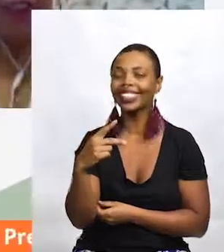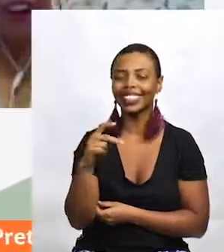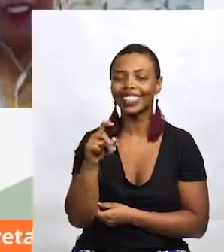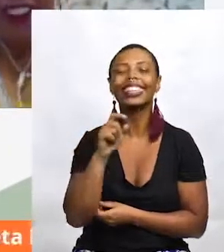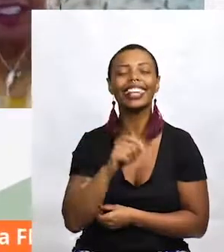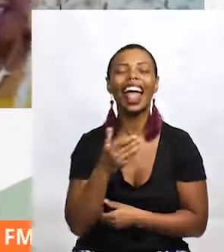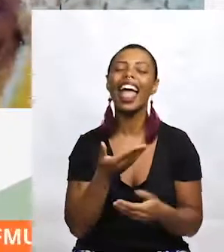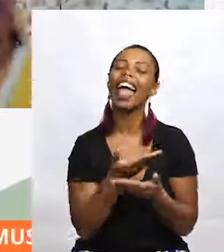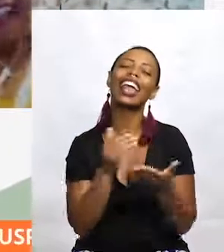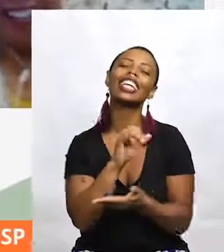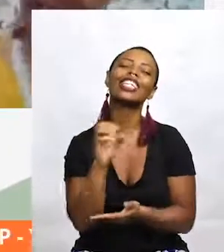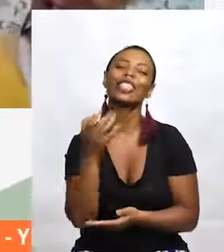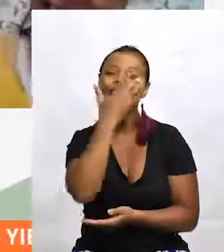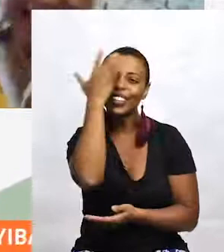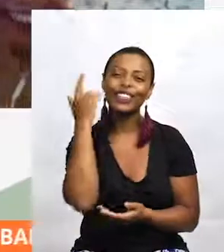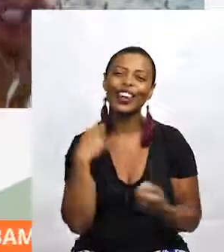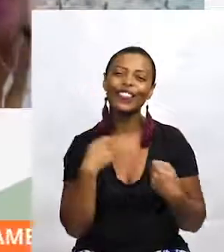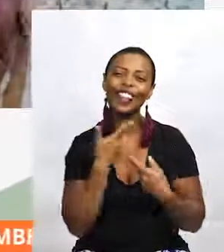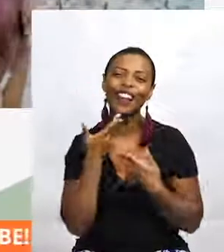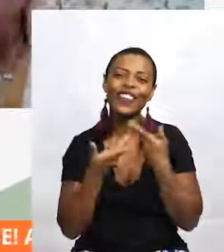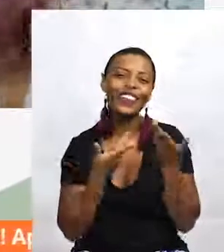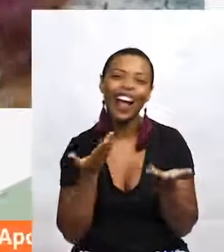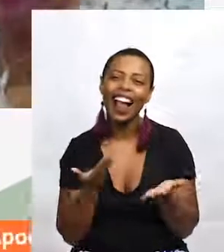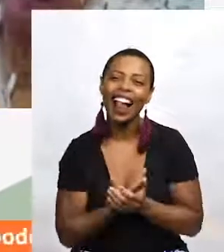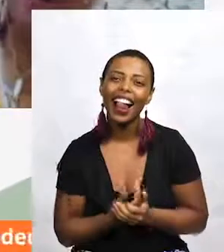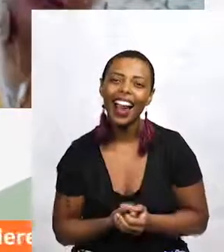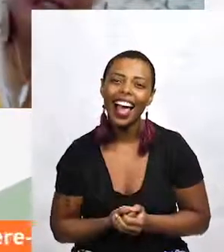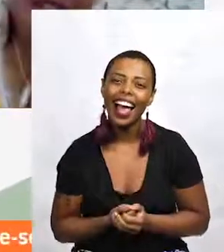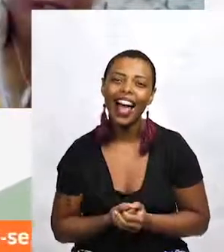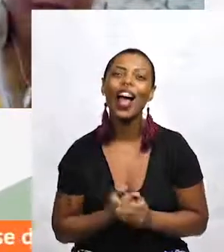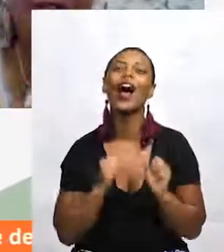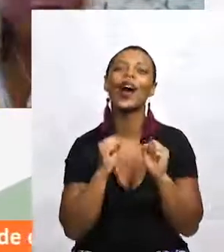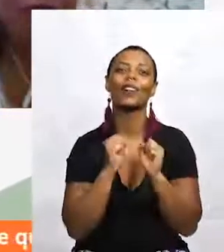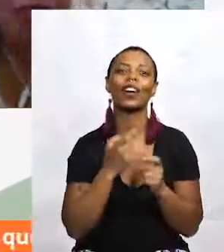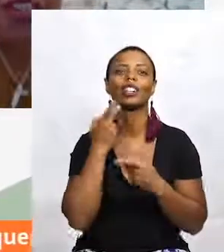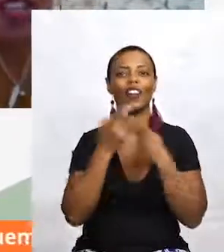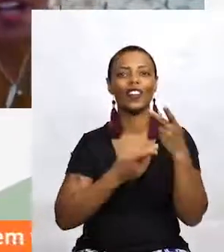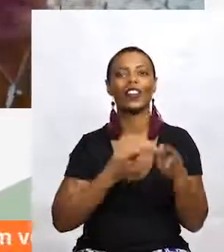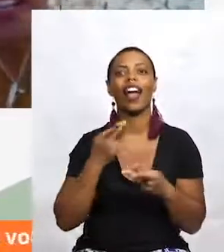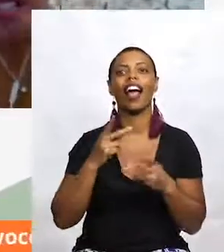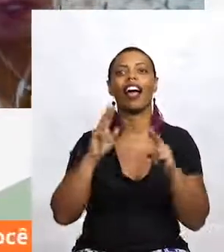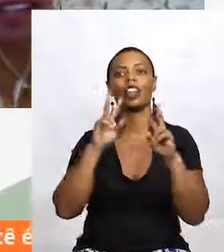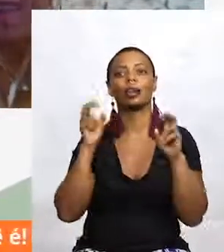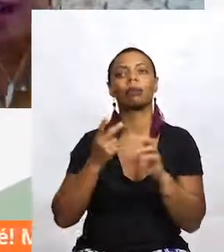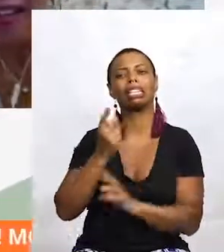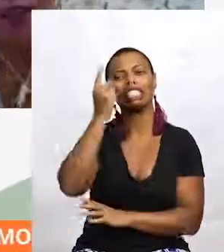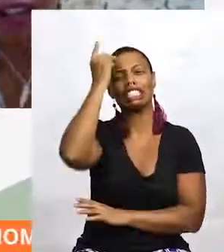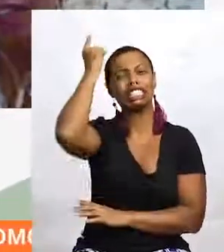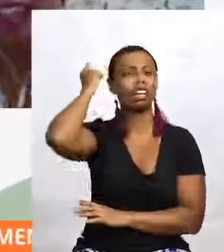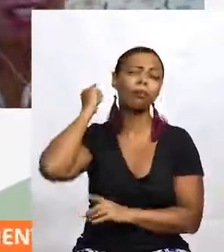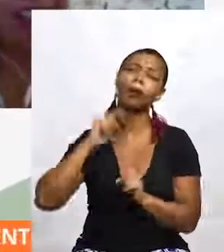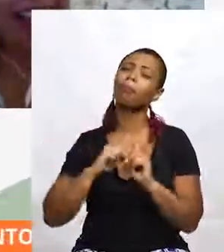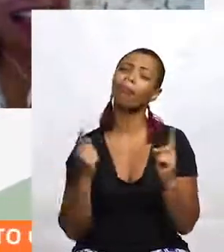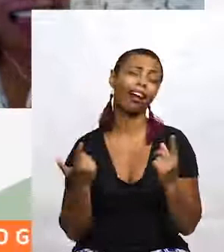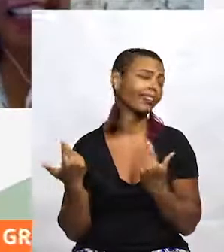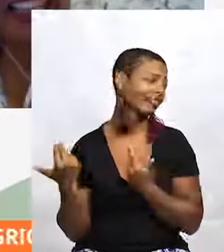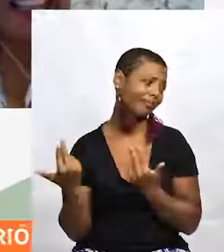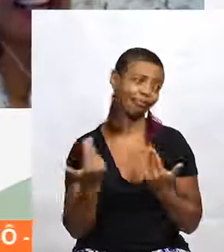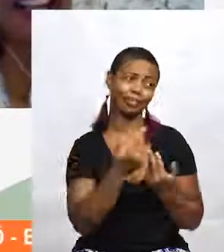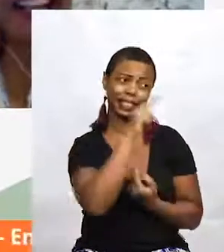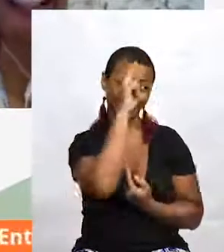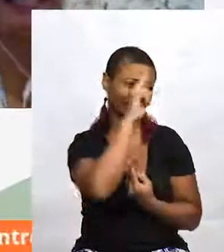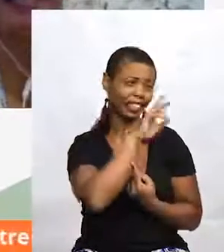É isso, pessoal, que eu tinha que falar. Posso falar um pouquinho também dos meus antigamente, mas é mais ou menos a história